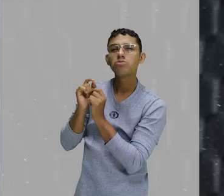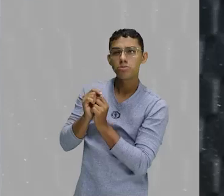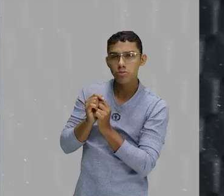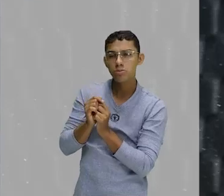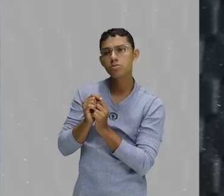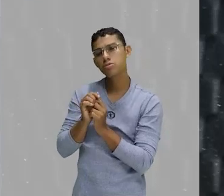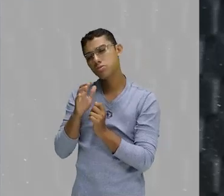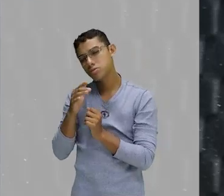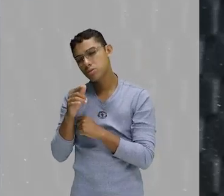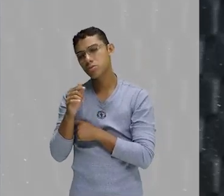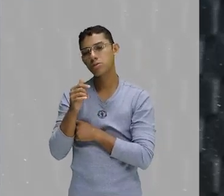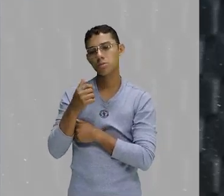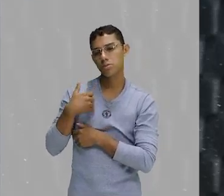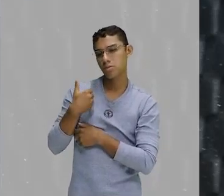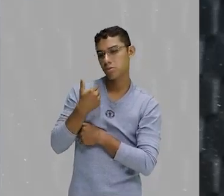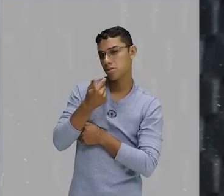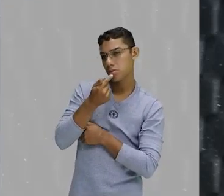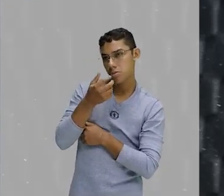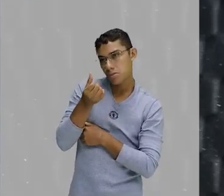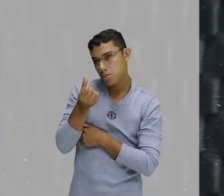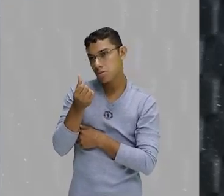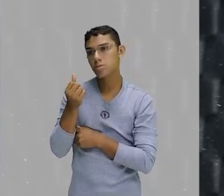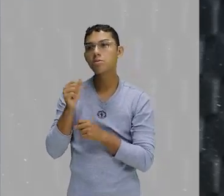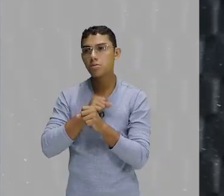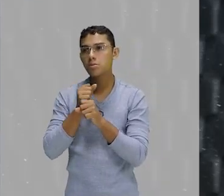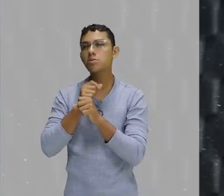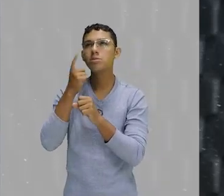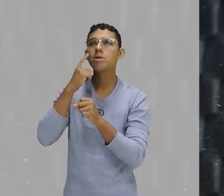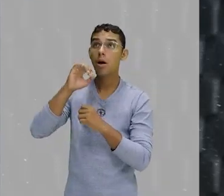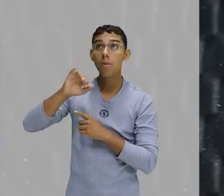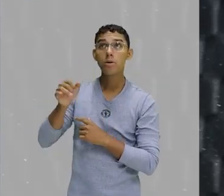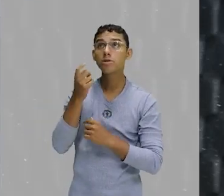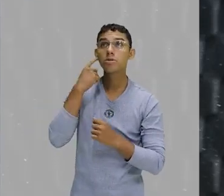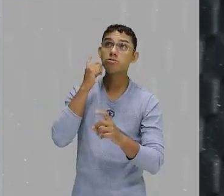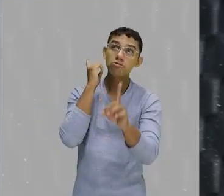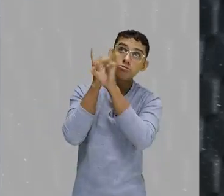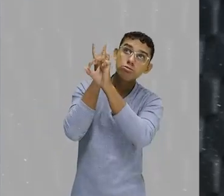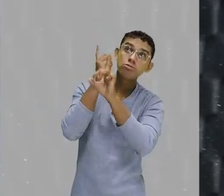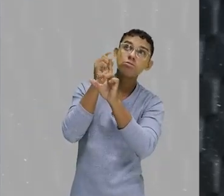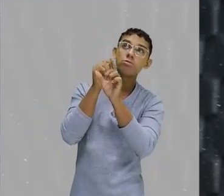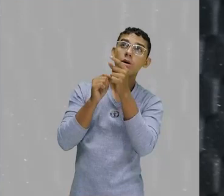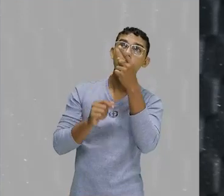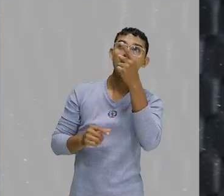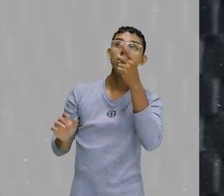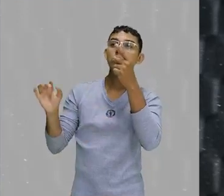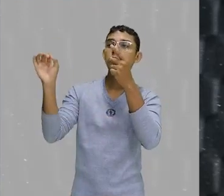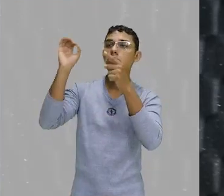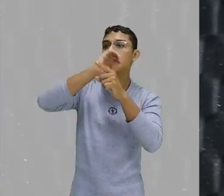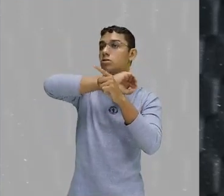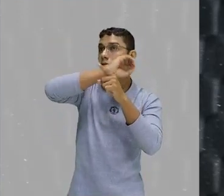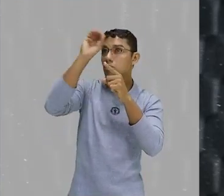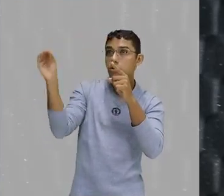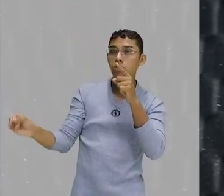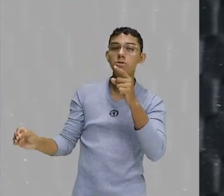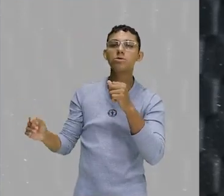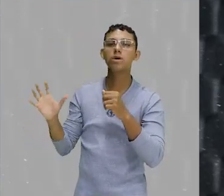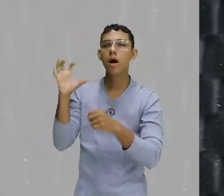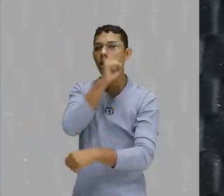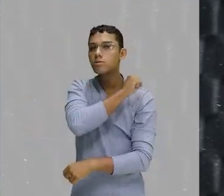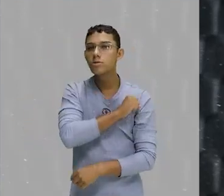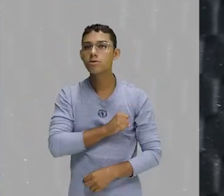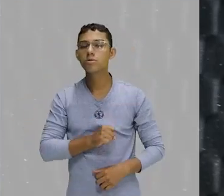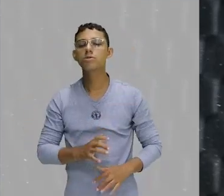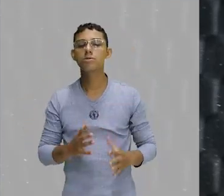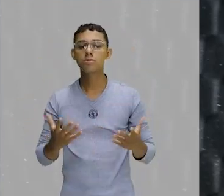anos, tá? Eu já tive a oportunidade de ver, com certeza não irei revê-lo, pelo menos não